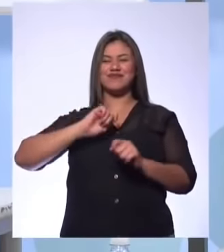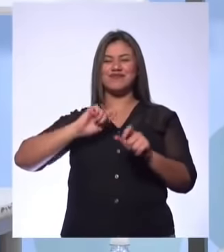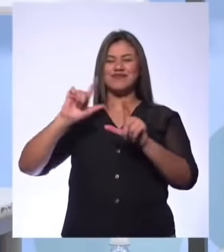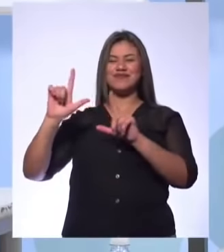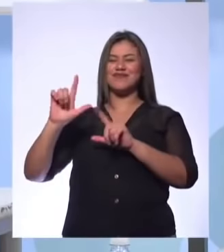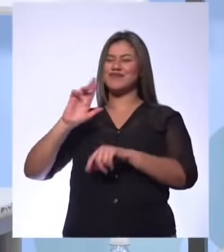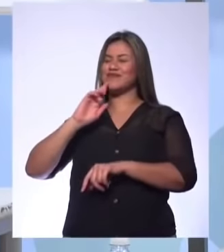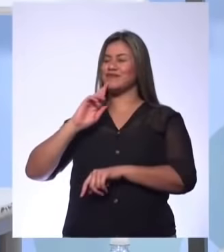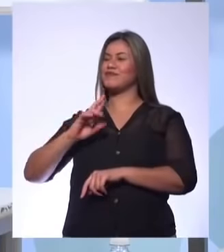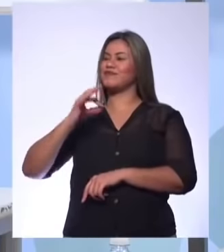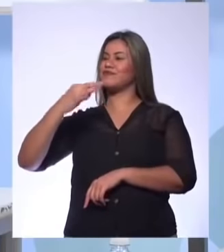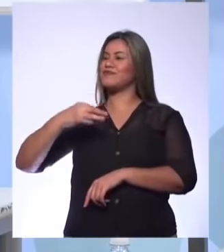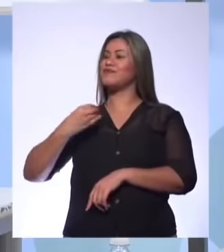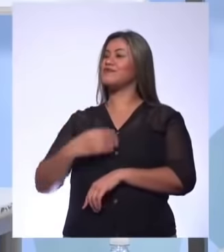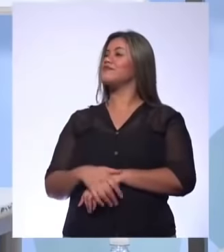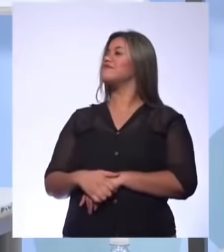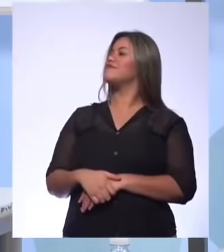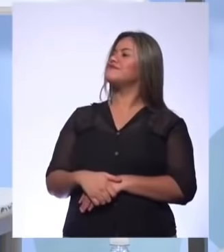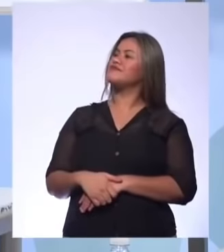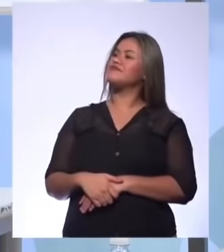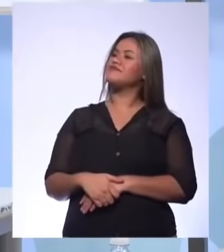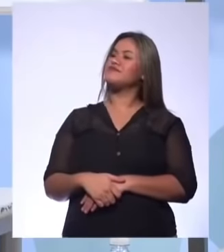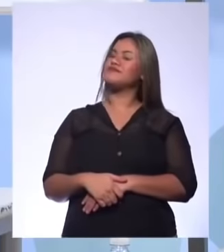tela. Olha lá, pessoal.